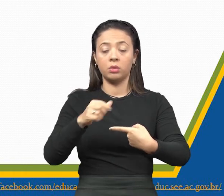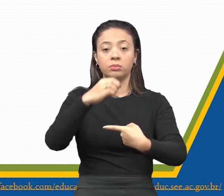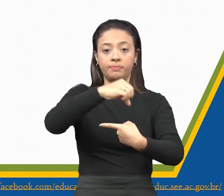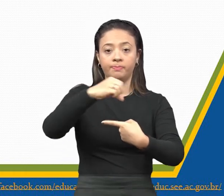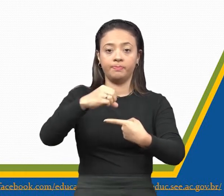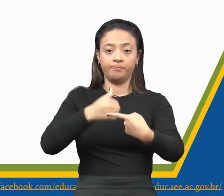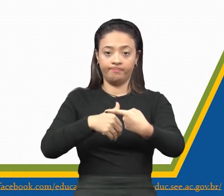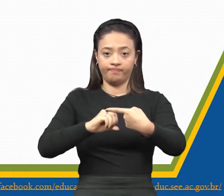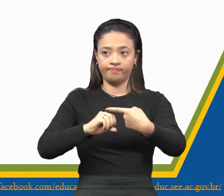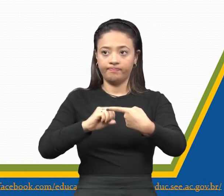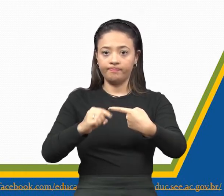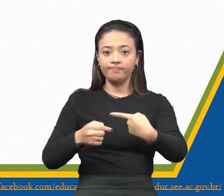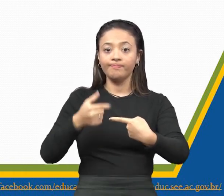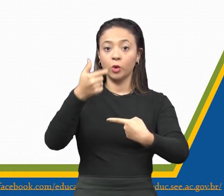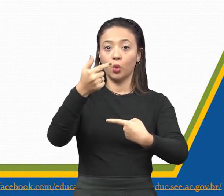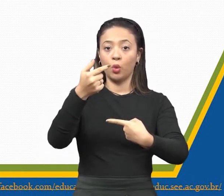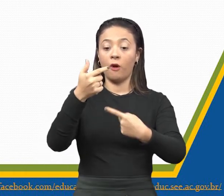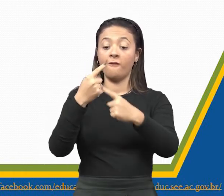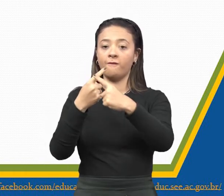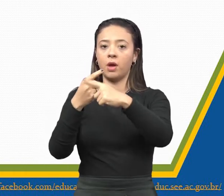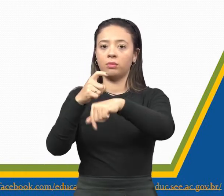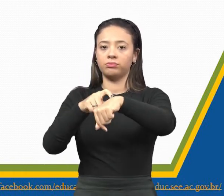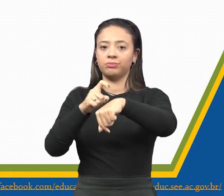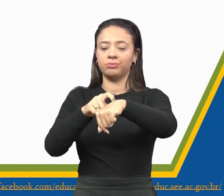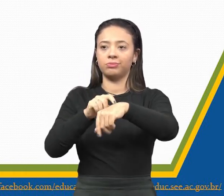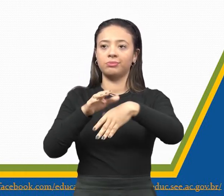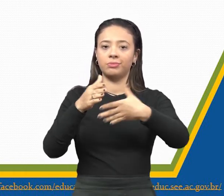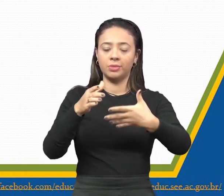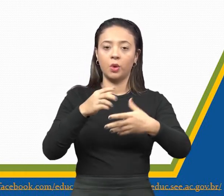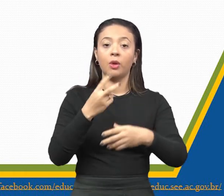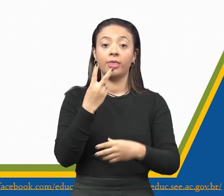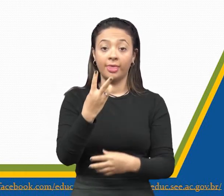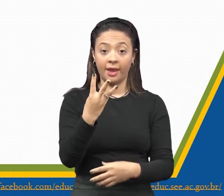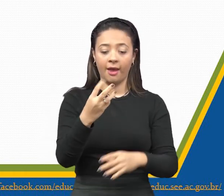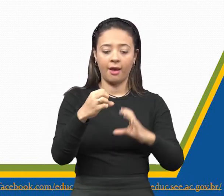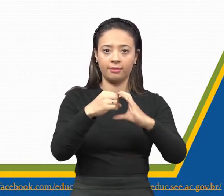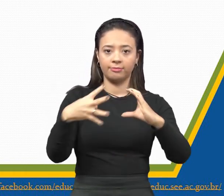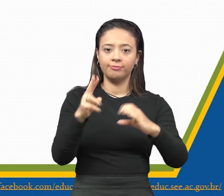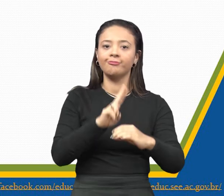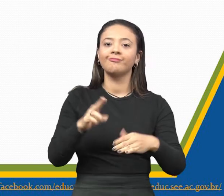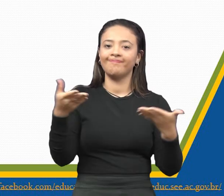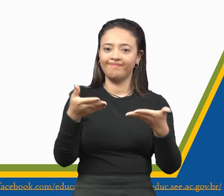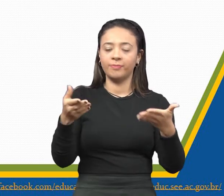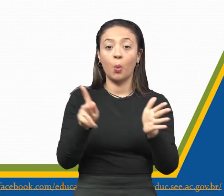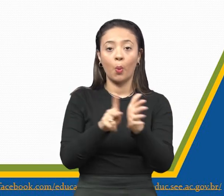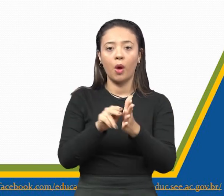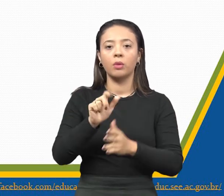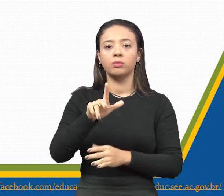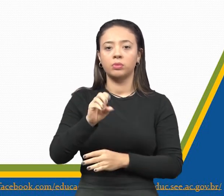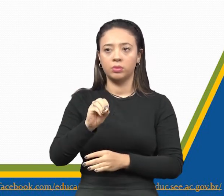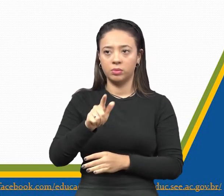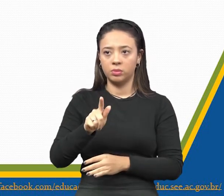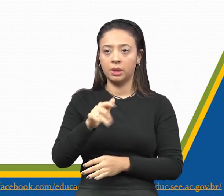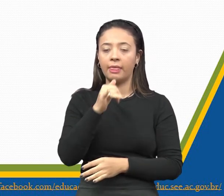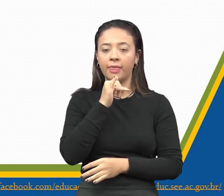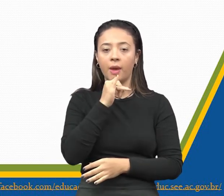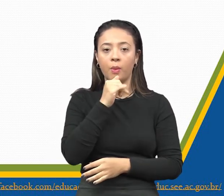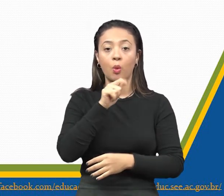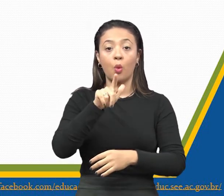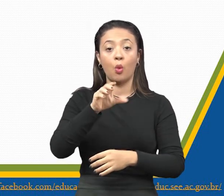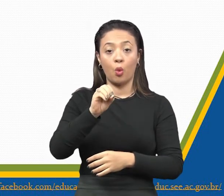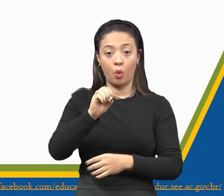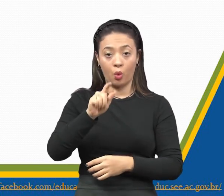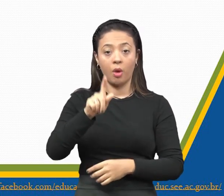Então, observa só, 3 propriedades nós vamos usar aqui, ó. Primeiro, se o logaritmo for uma divisão, então calculamos